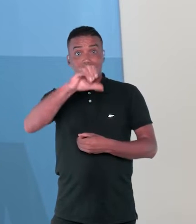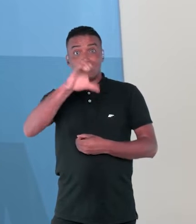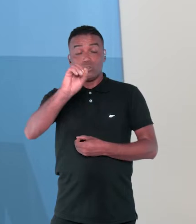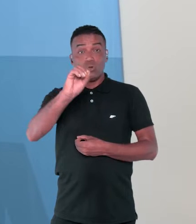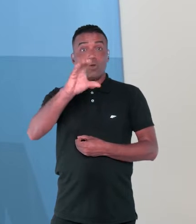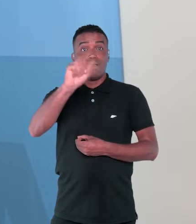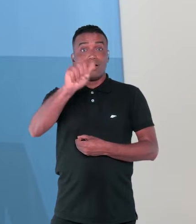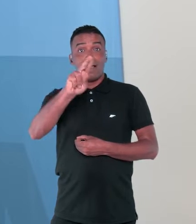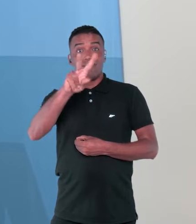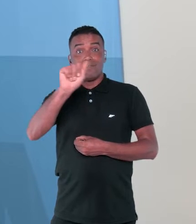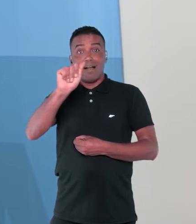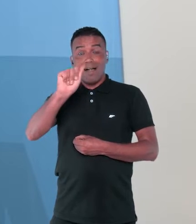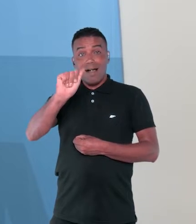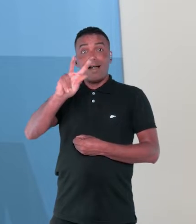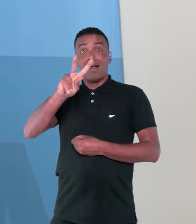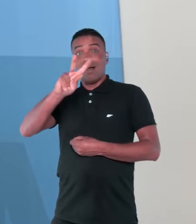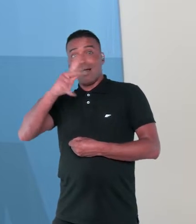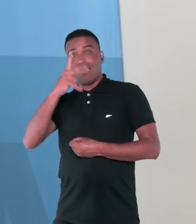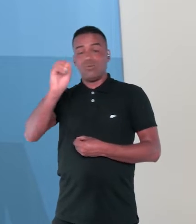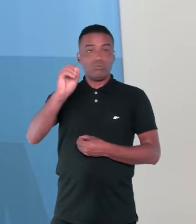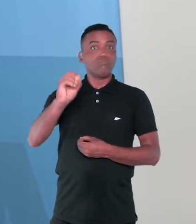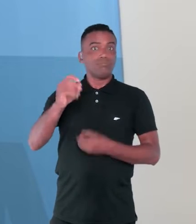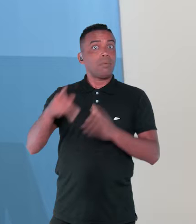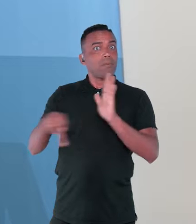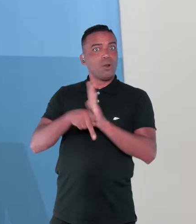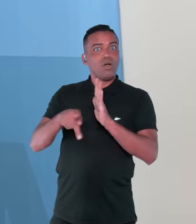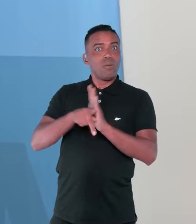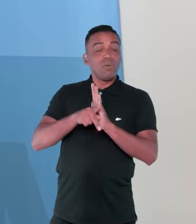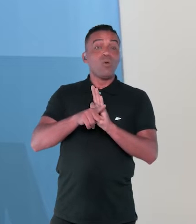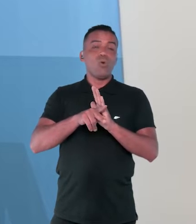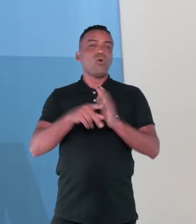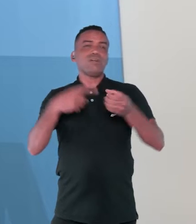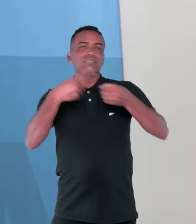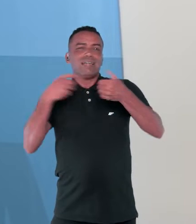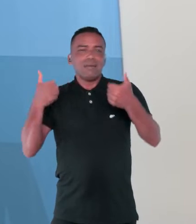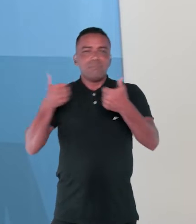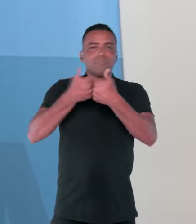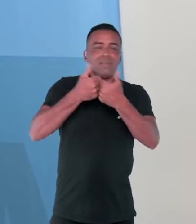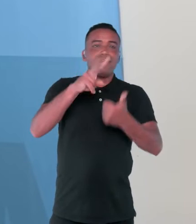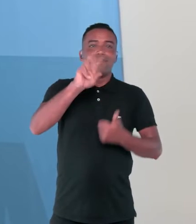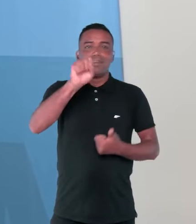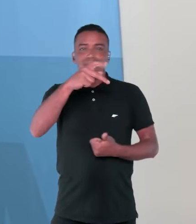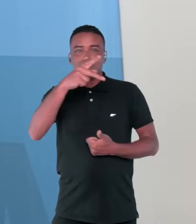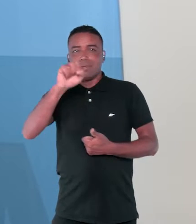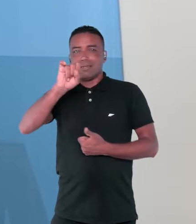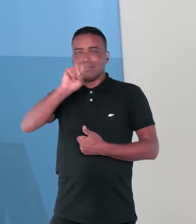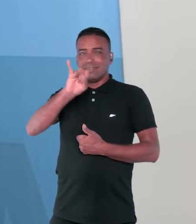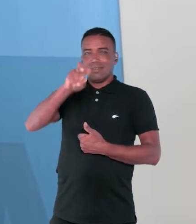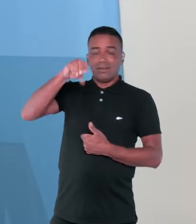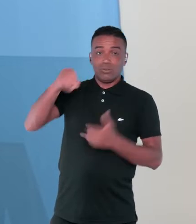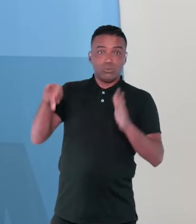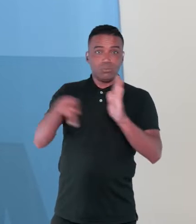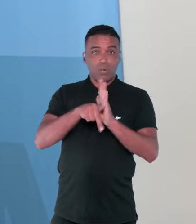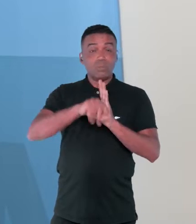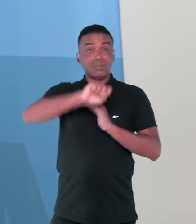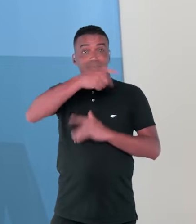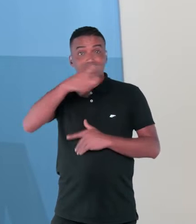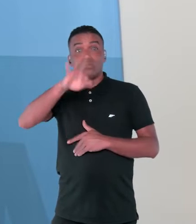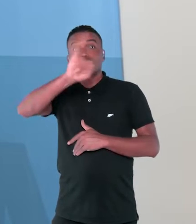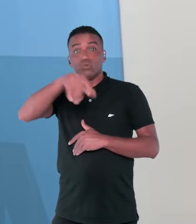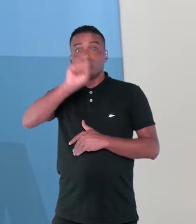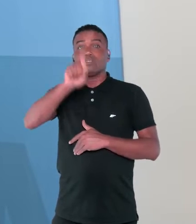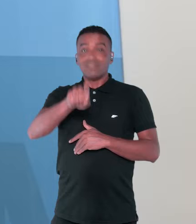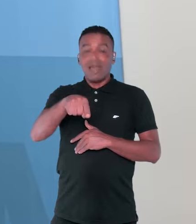época distrito de Vespasiano, hoje um bairro de São José da Lapa, na região metropolitana de Belo Horizonte. É casado